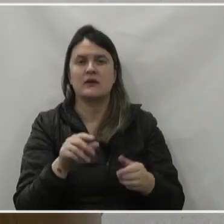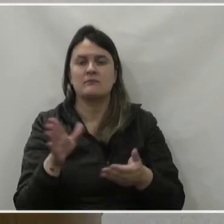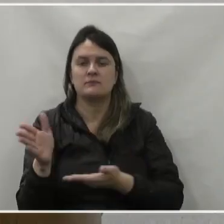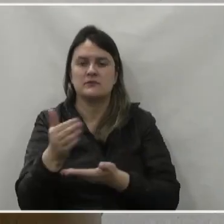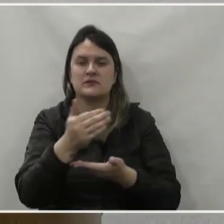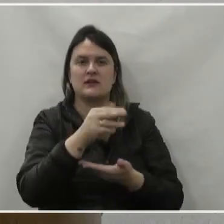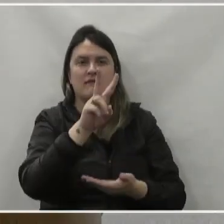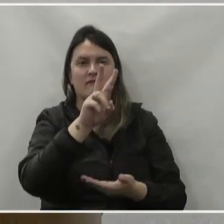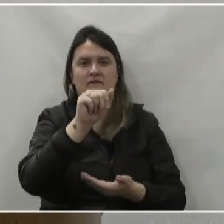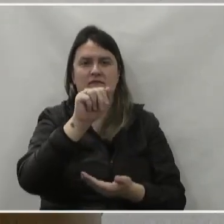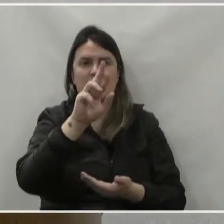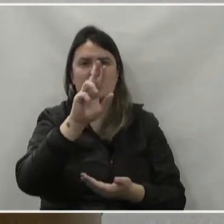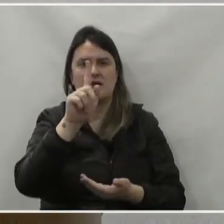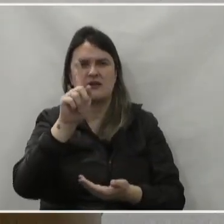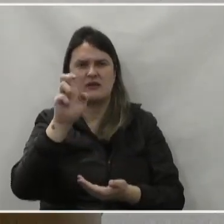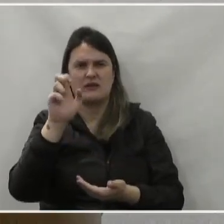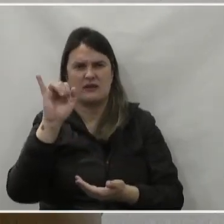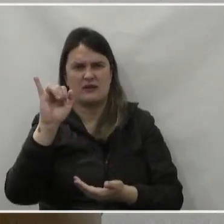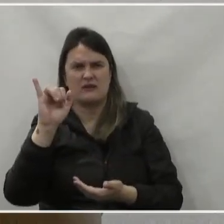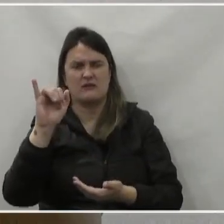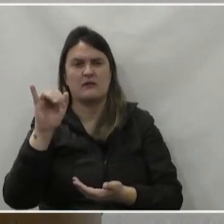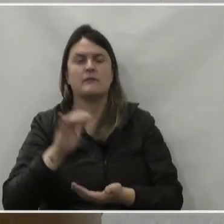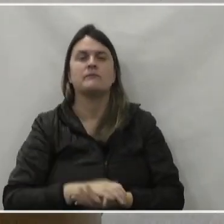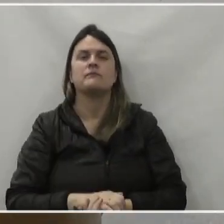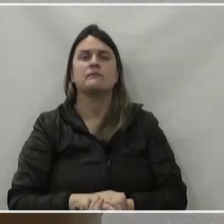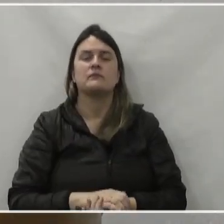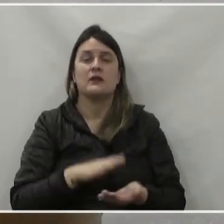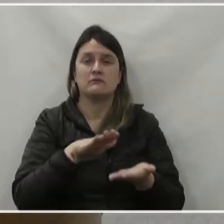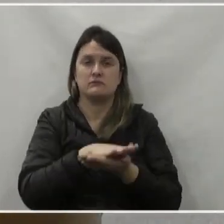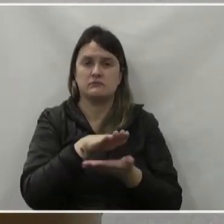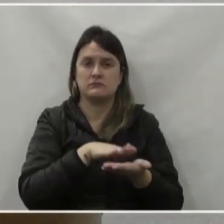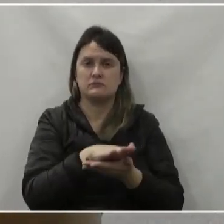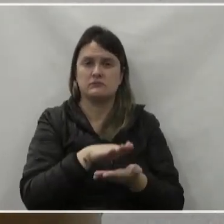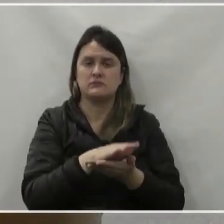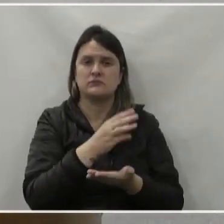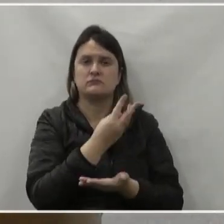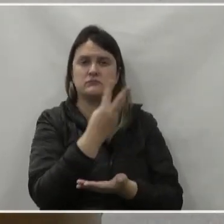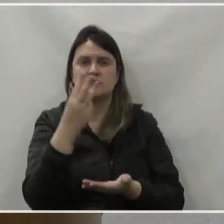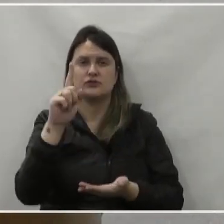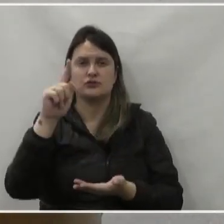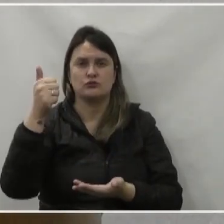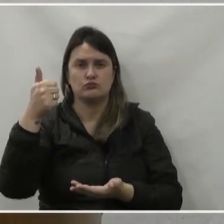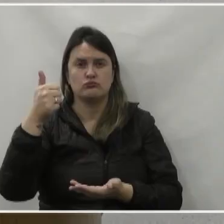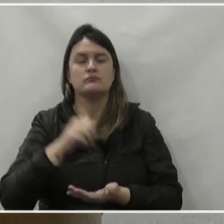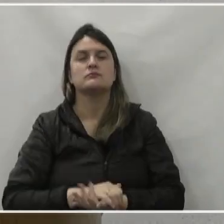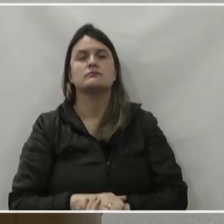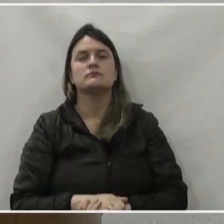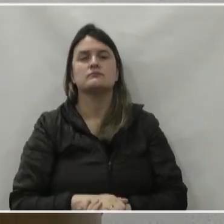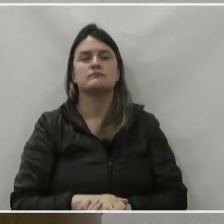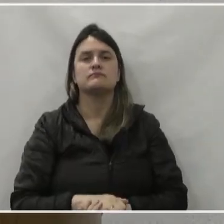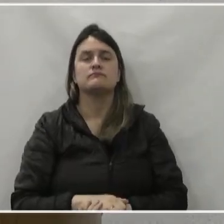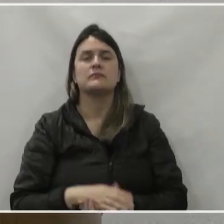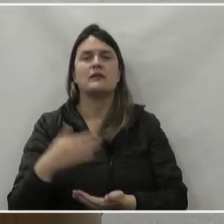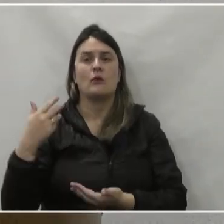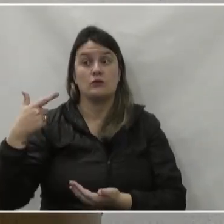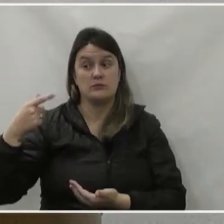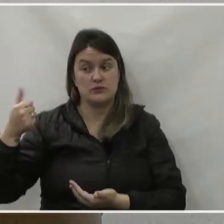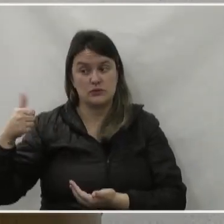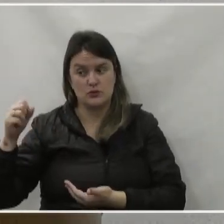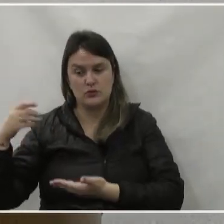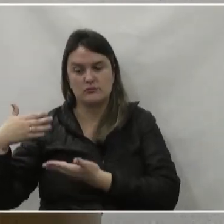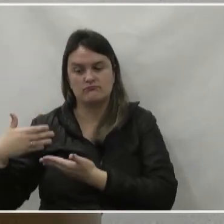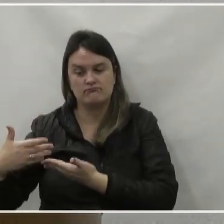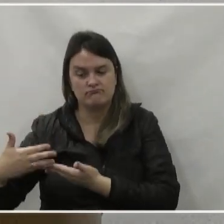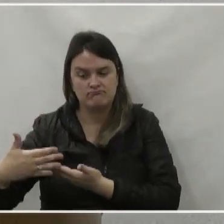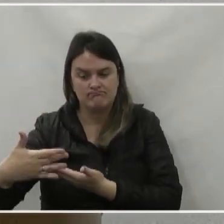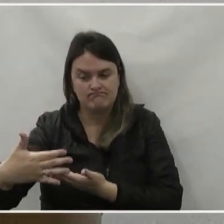da Varkey Foundation, publicado no portal G1. Desde então, o cenário